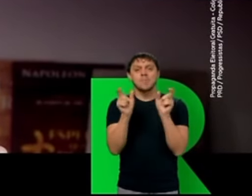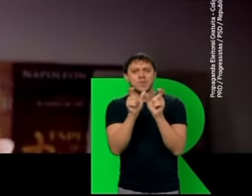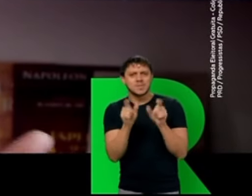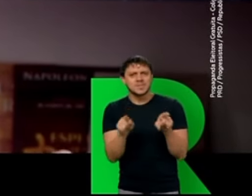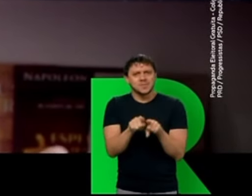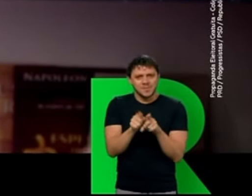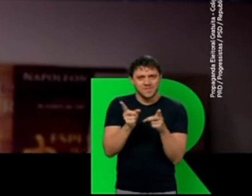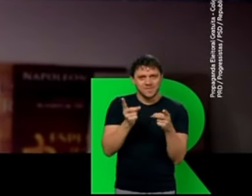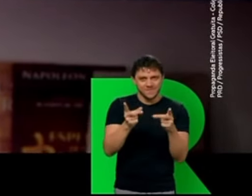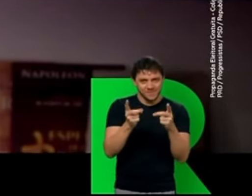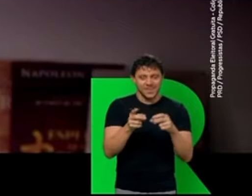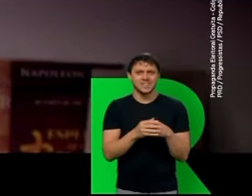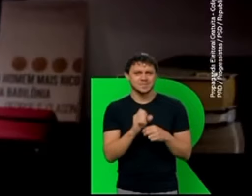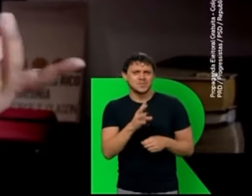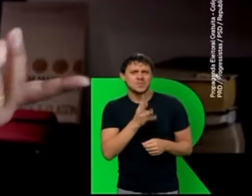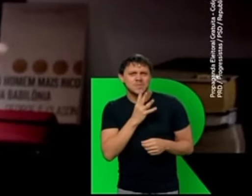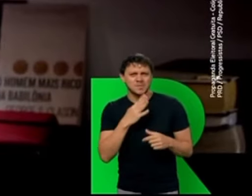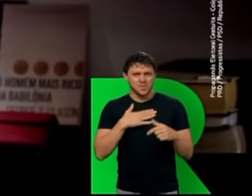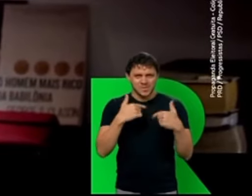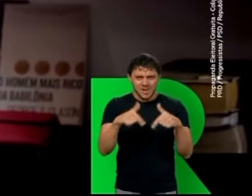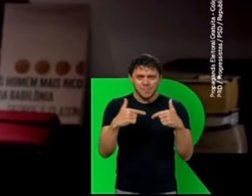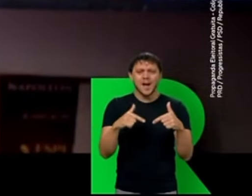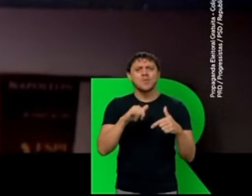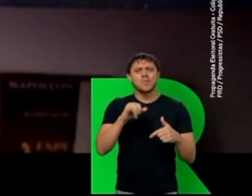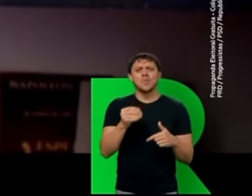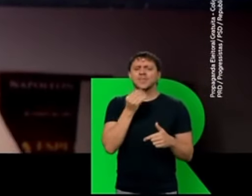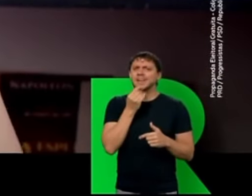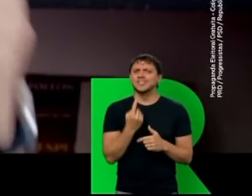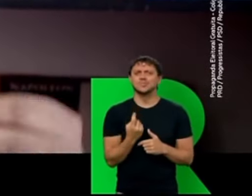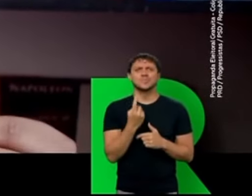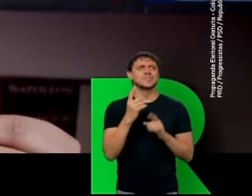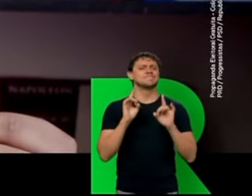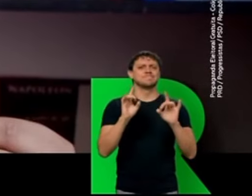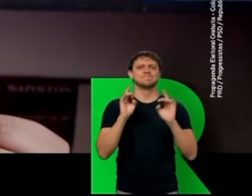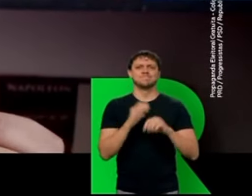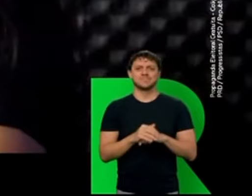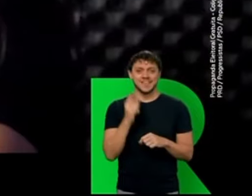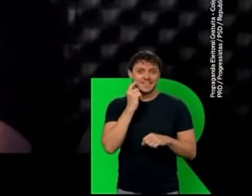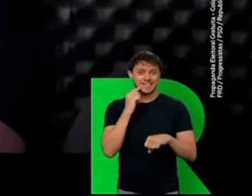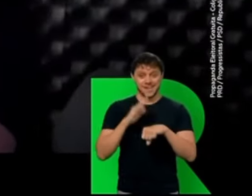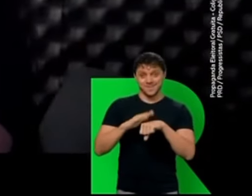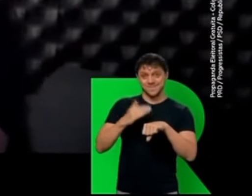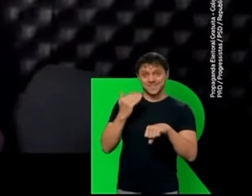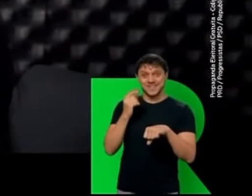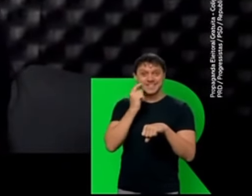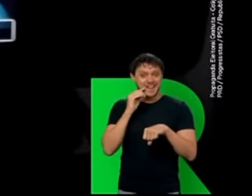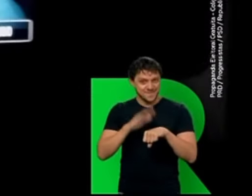área de programação e de vendas. Se você conhecer o Meu Trampo, a oportunidade é única.